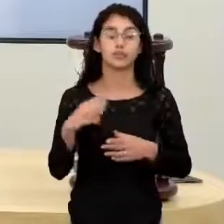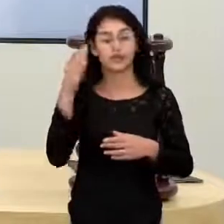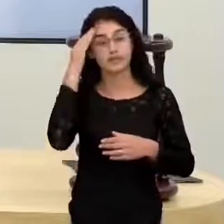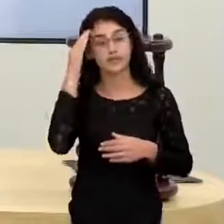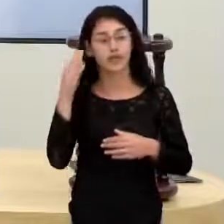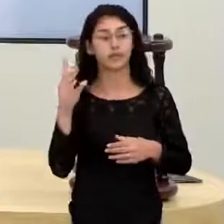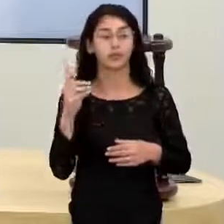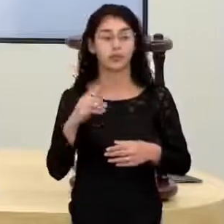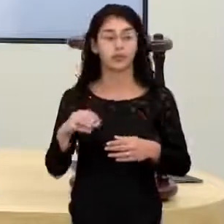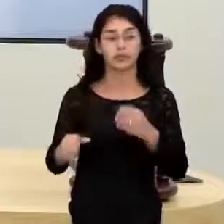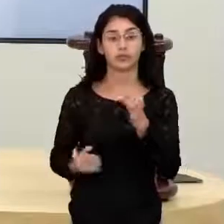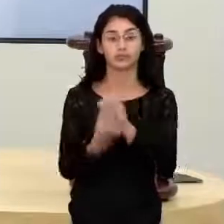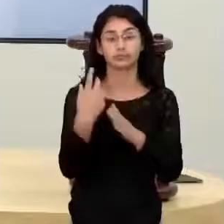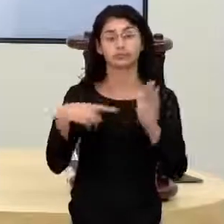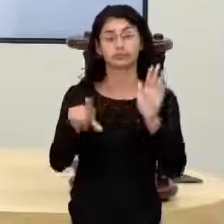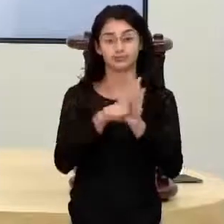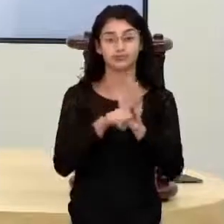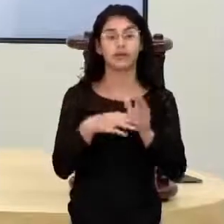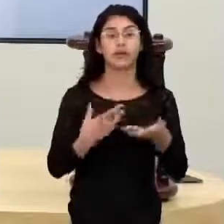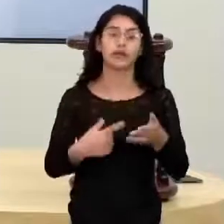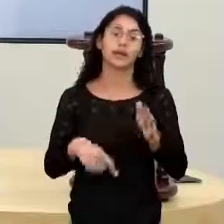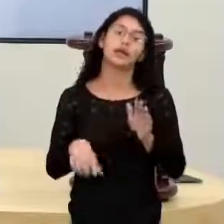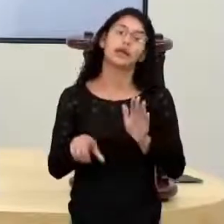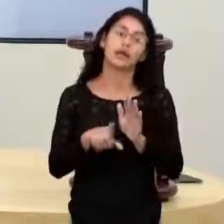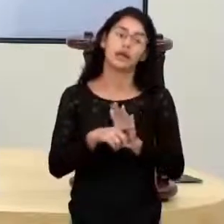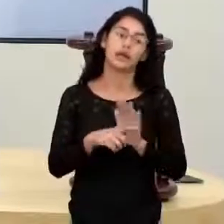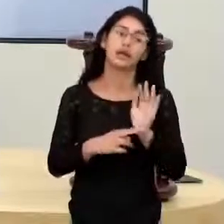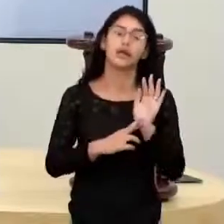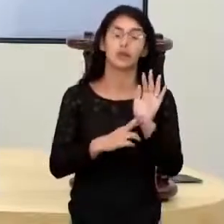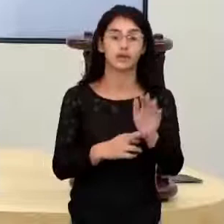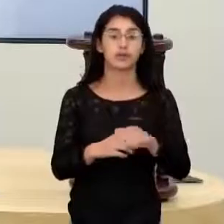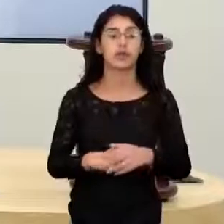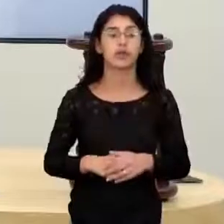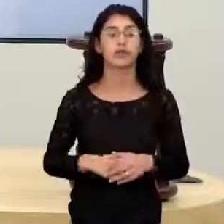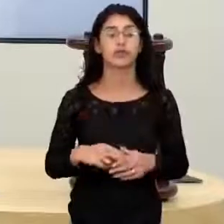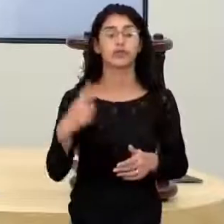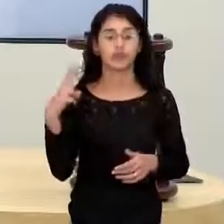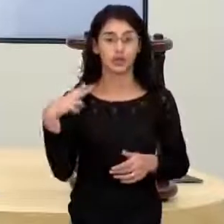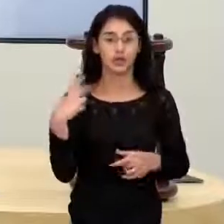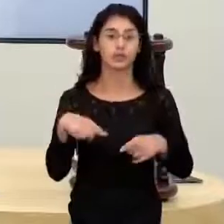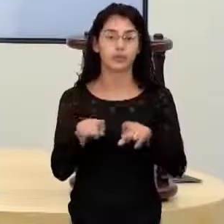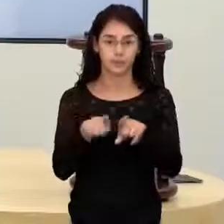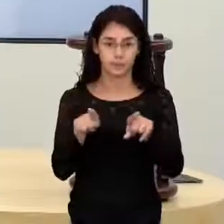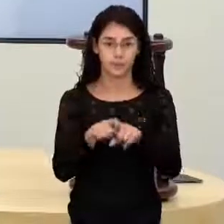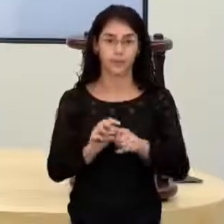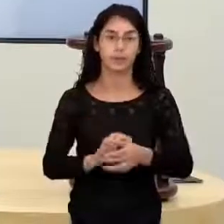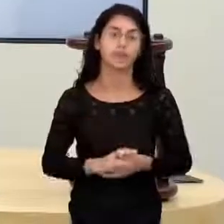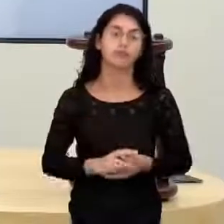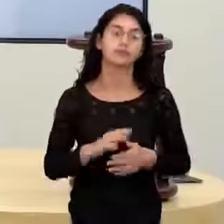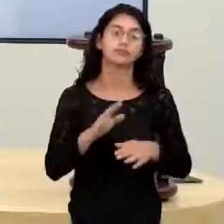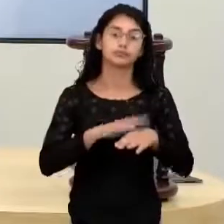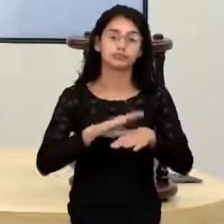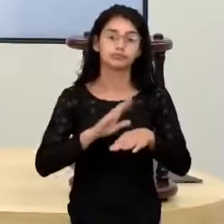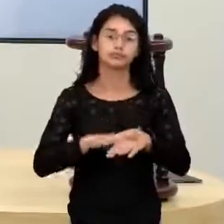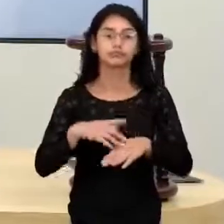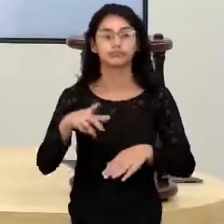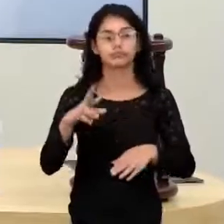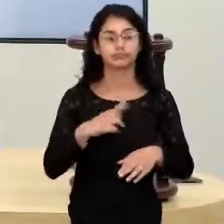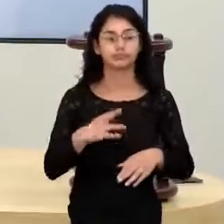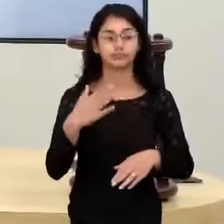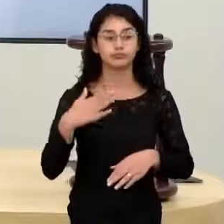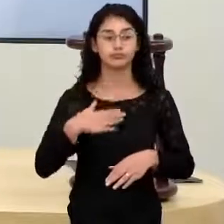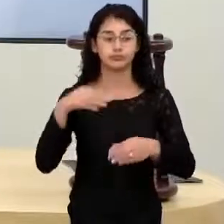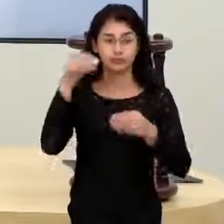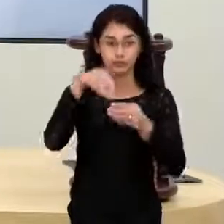leis, então se ele cria leis, ele nos representa, o vereador também, então todos esses cargos que nós escolhemos são cargos que representam